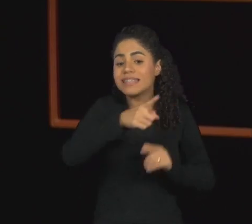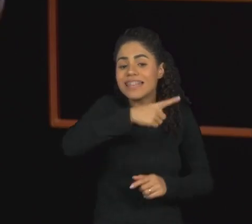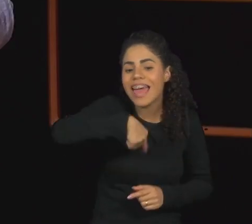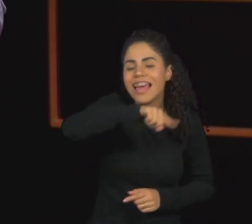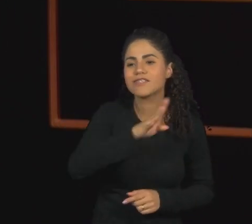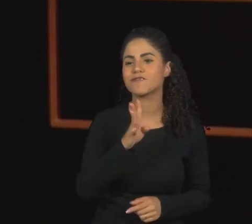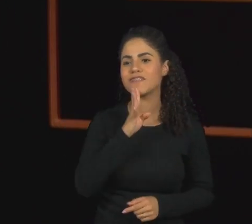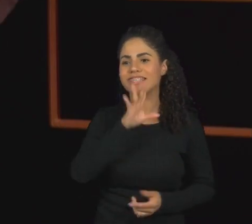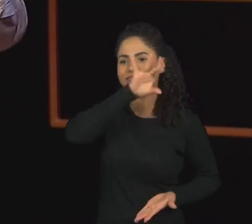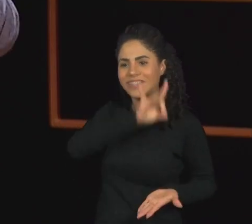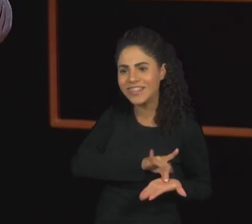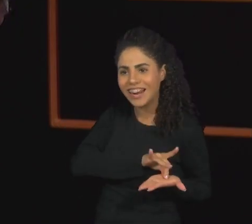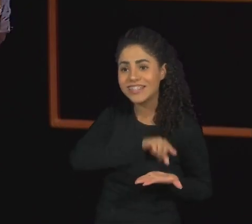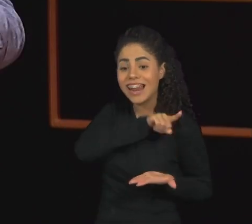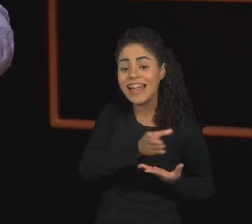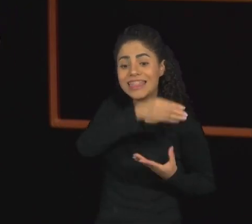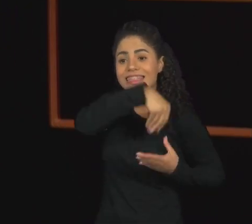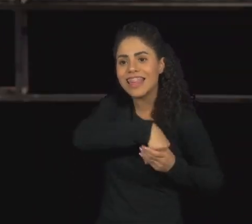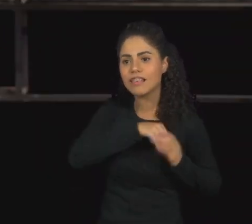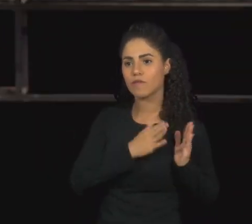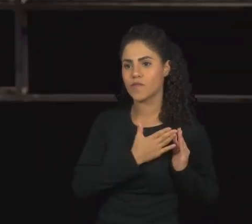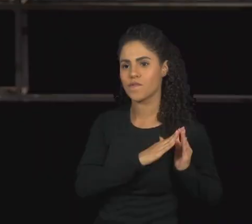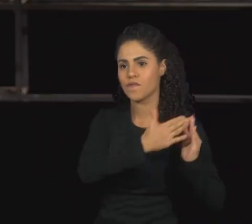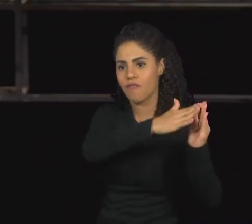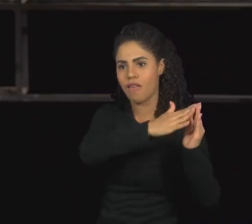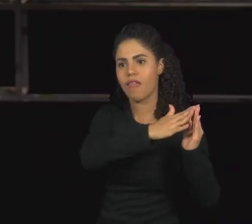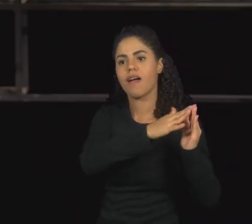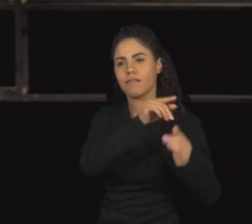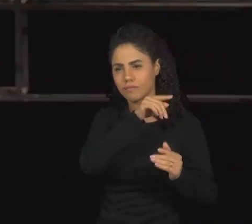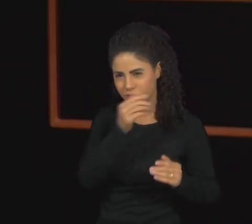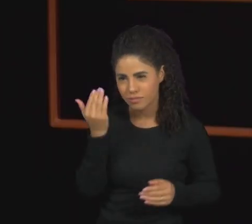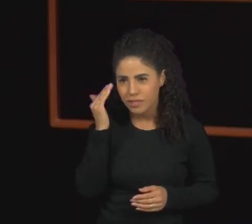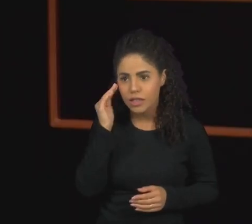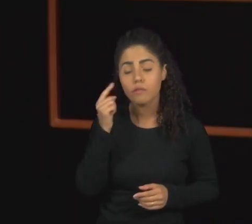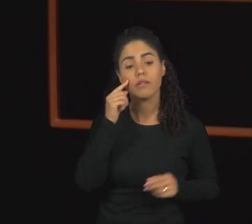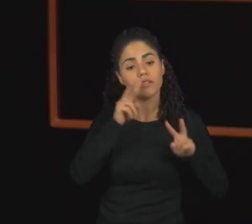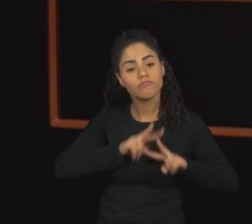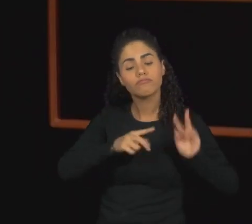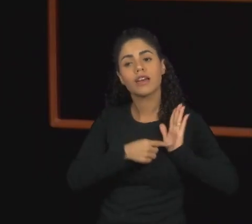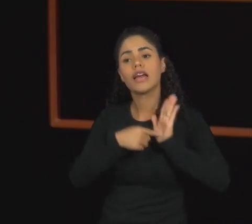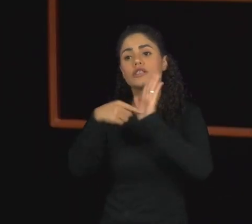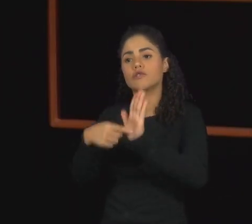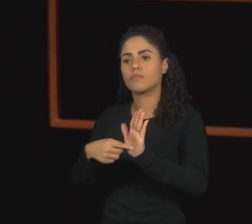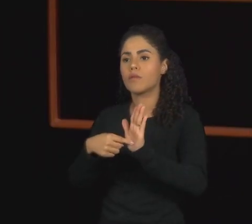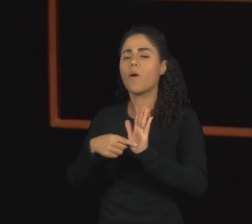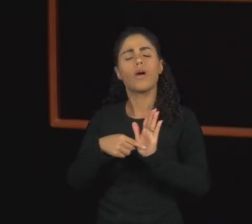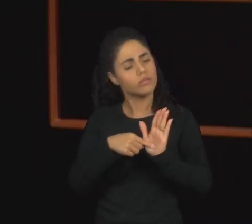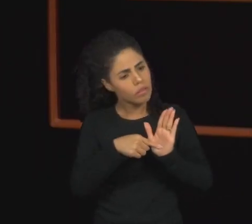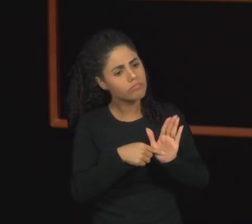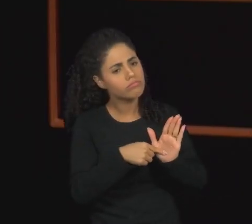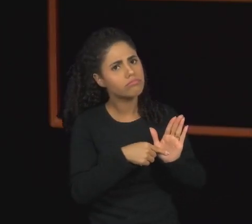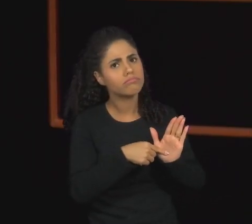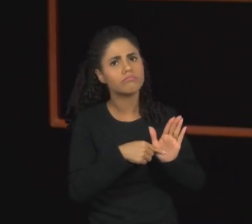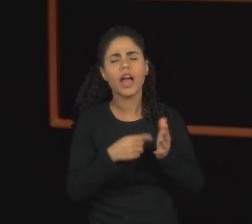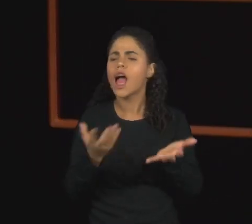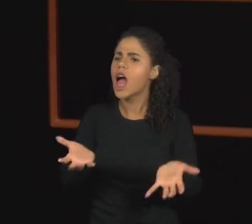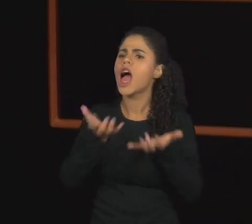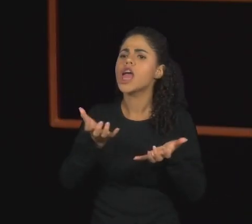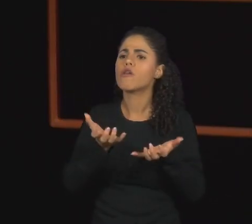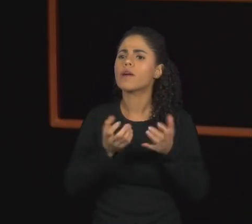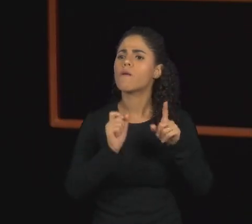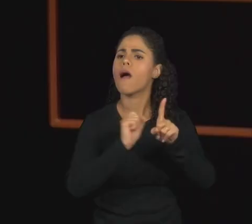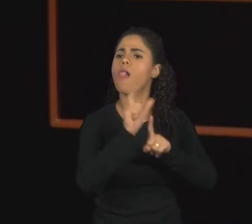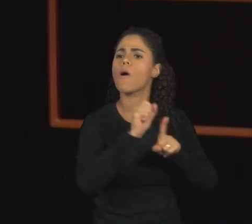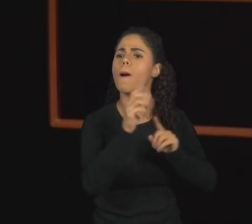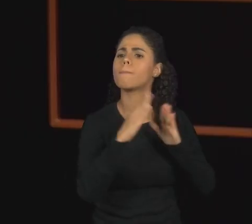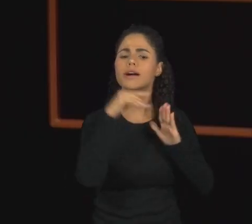essa realidade, estavam próximos ali, deram alguns testemunhos, ajudaram a gente. E eu falei, quer saber? Eu vou alugar uma casa